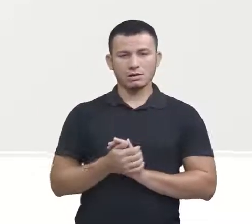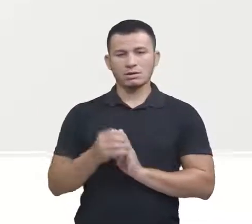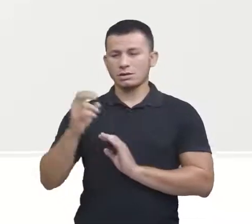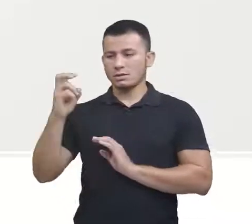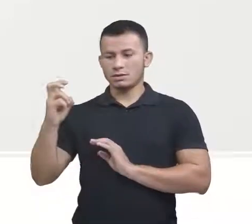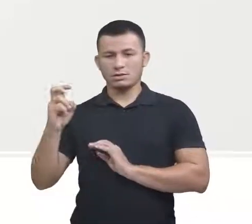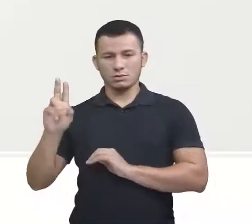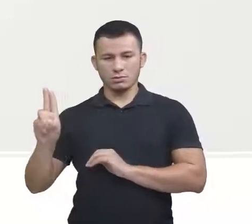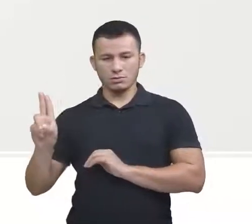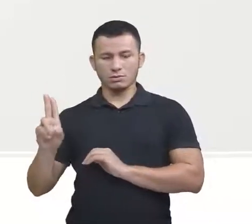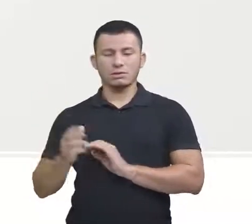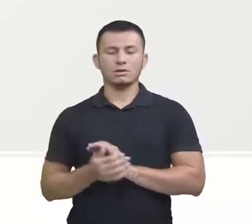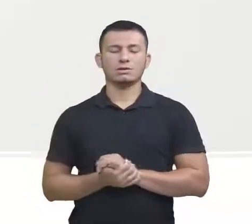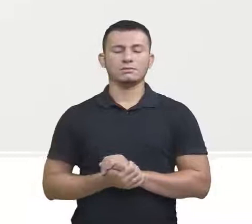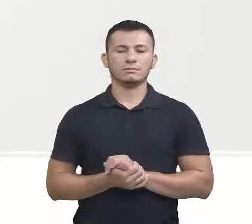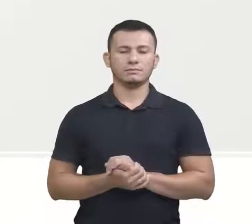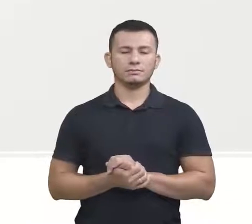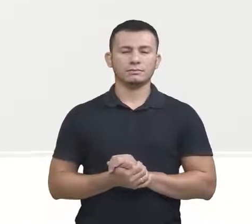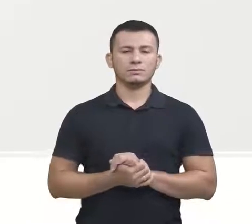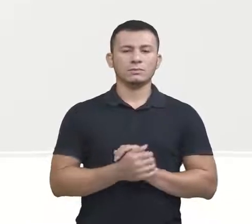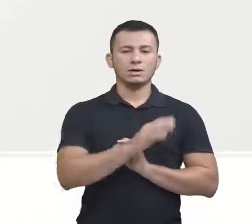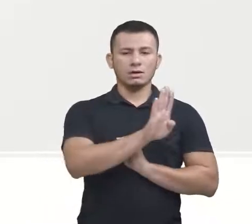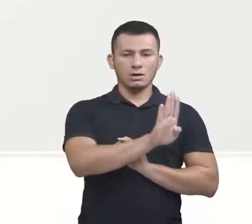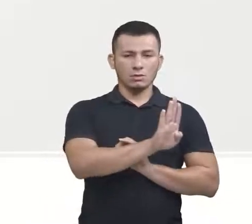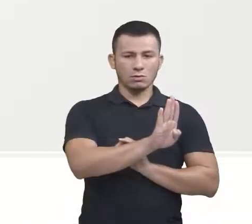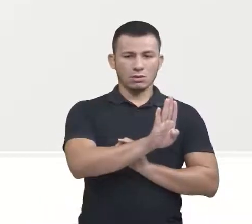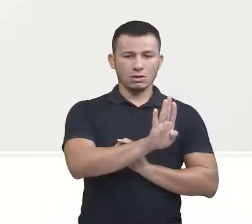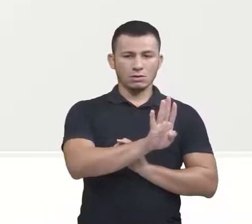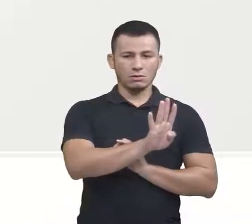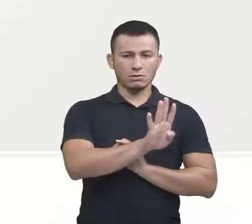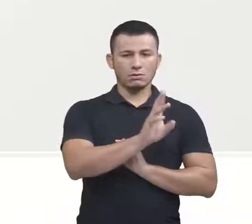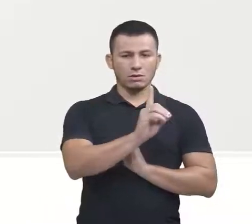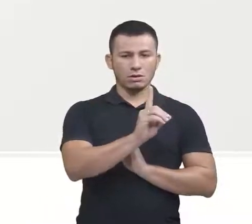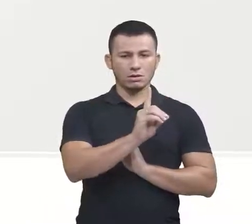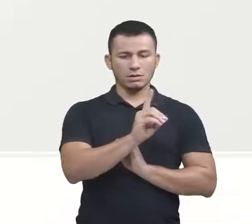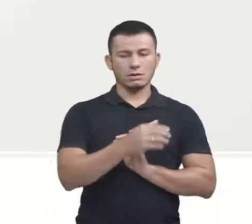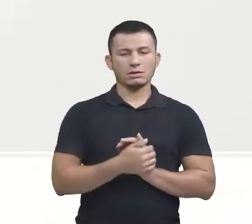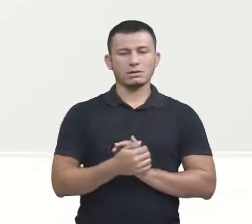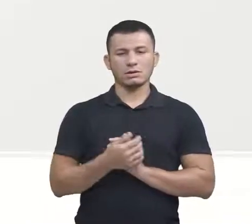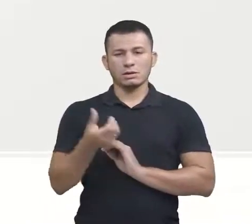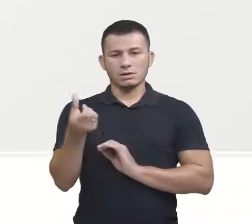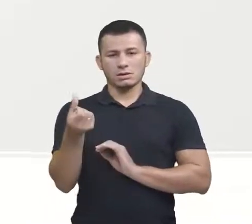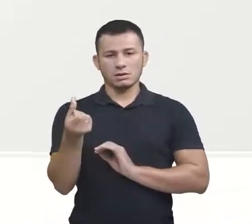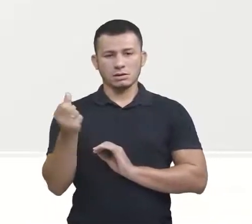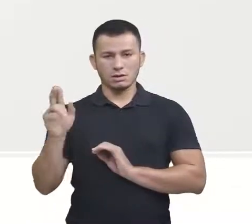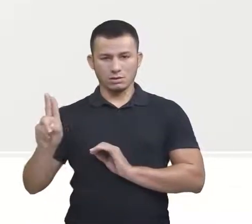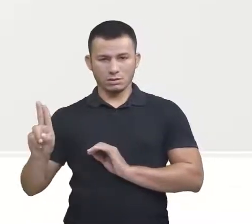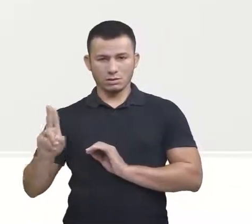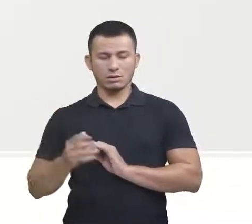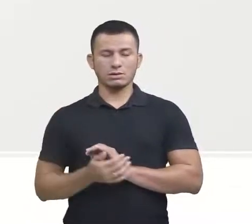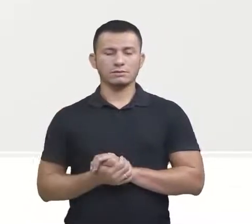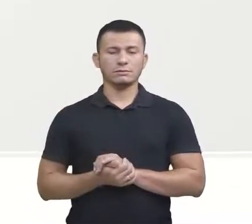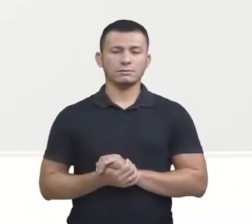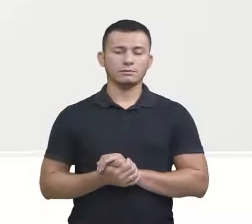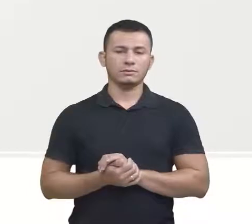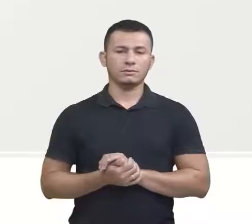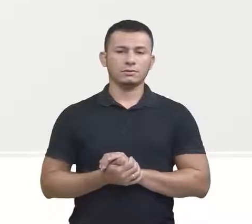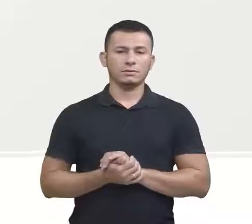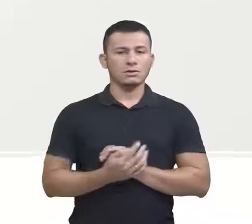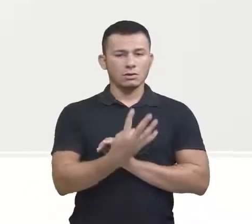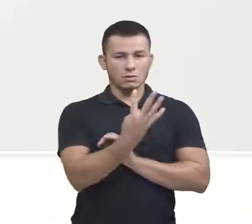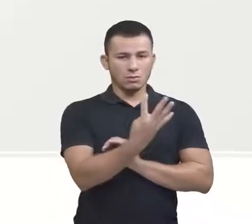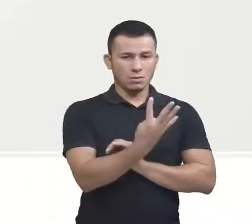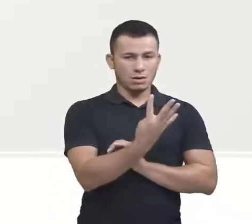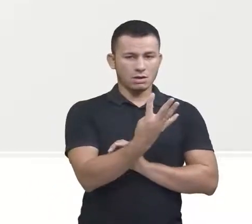unidades 14 dezenas e 6 unidades ou 4